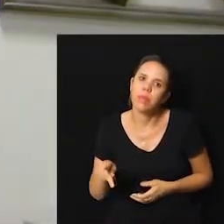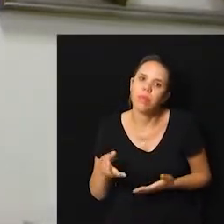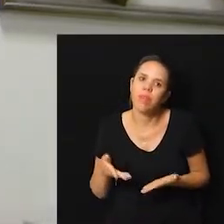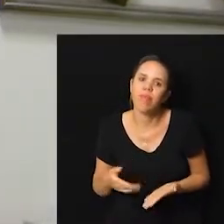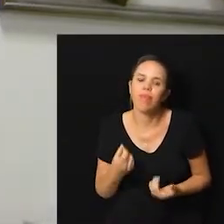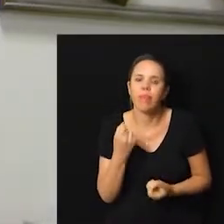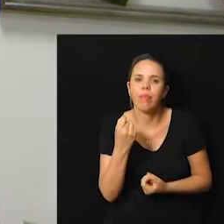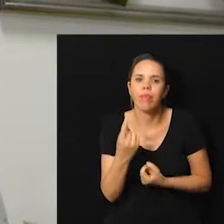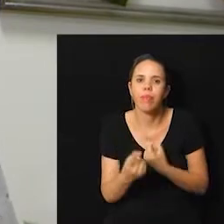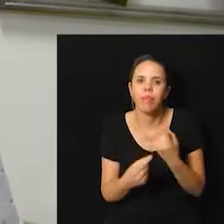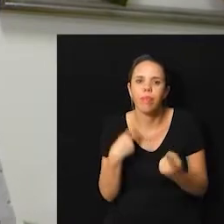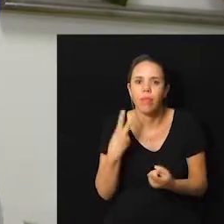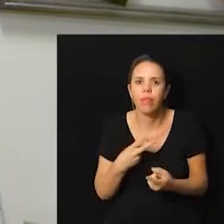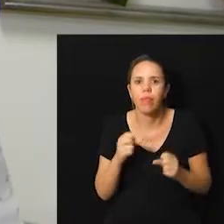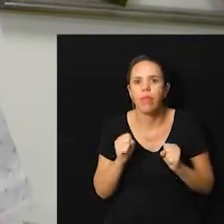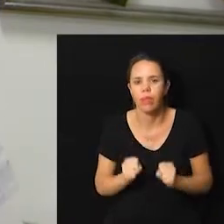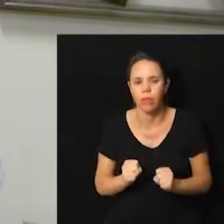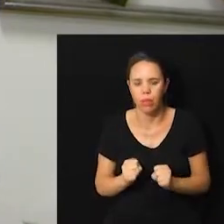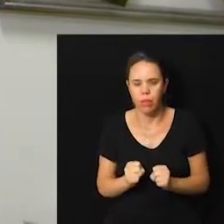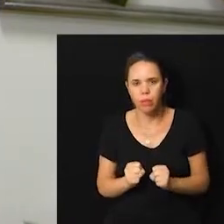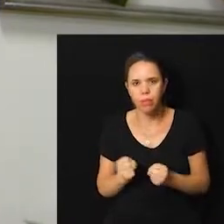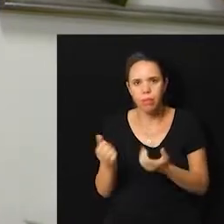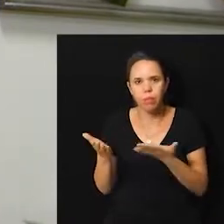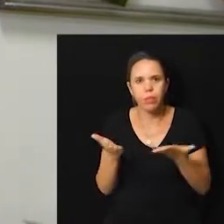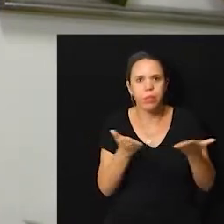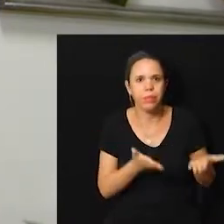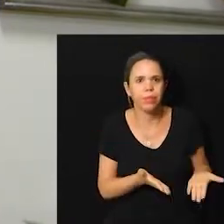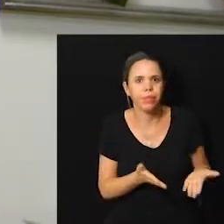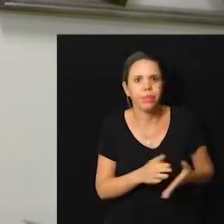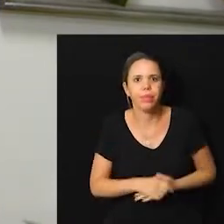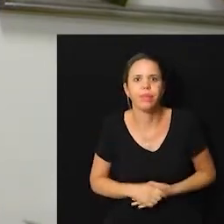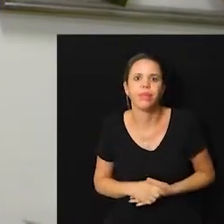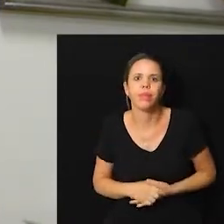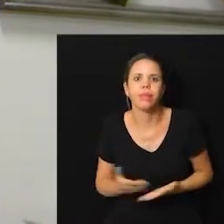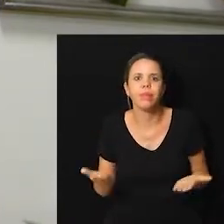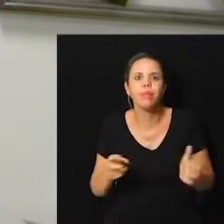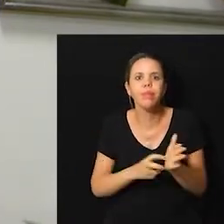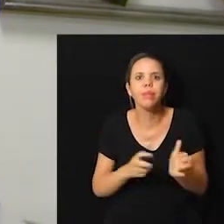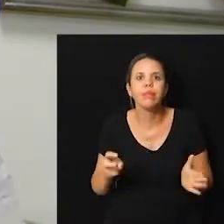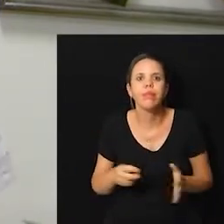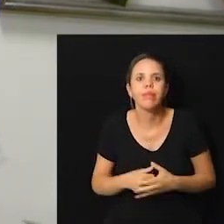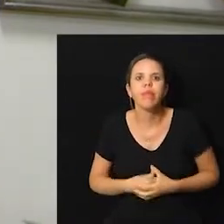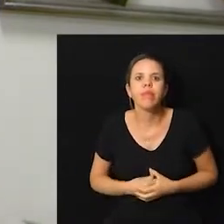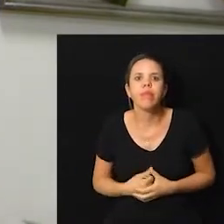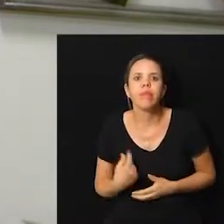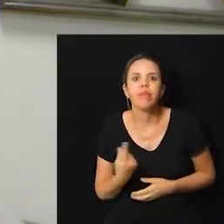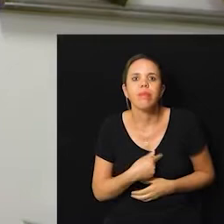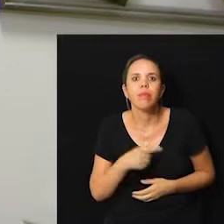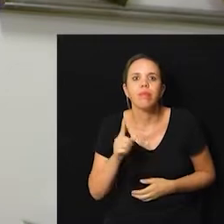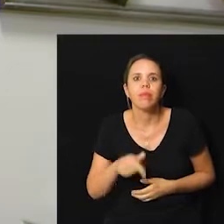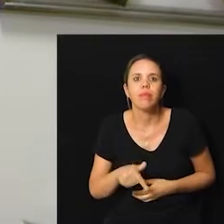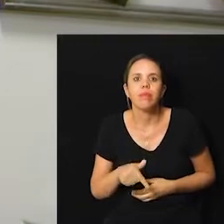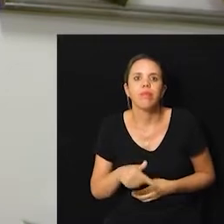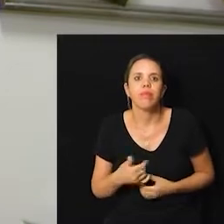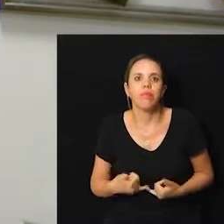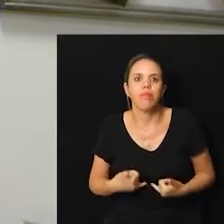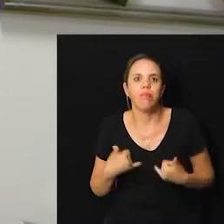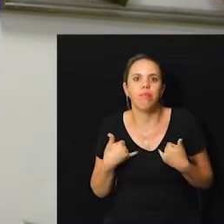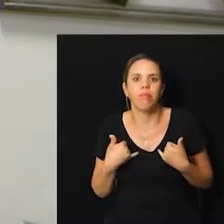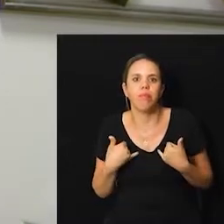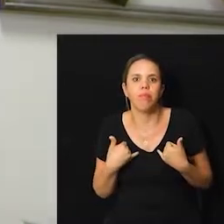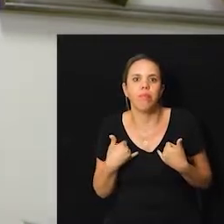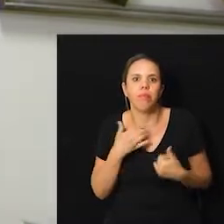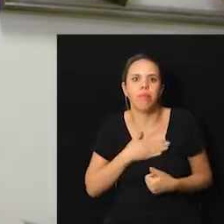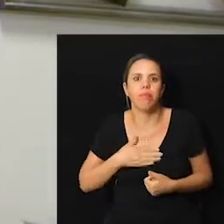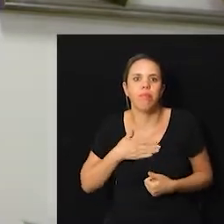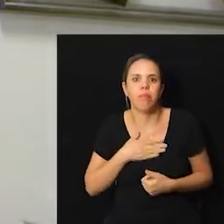Casa Legislativa, através do presidente, e alguns vereadores que puderam recebê-las nessa manhã. Então, para